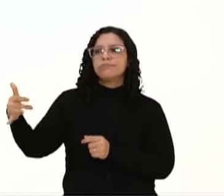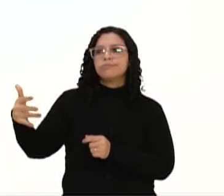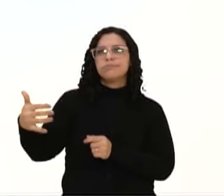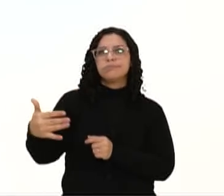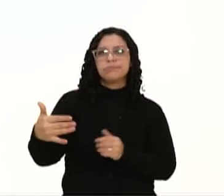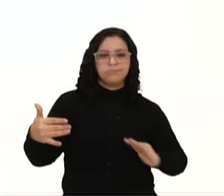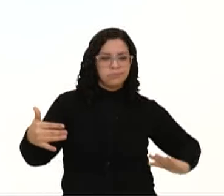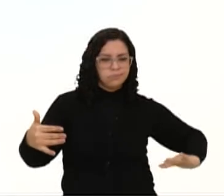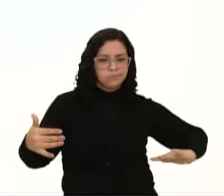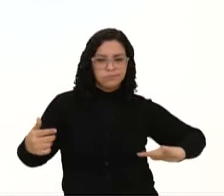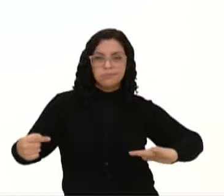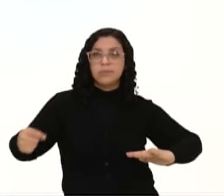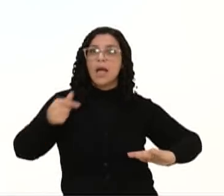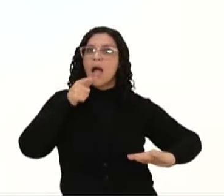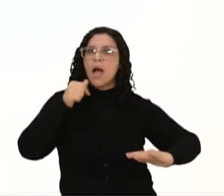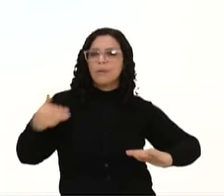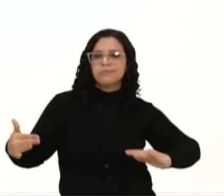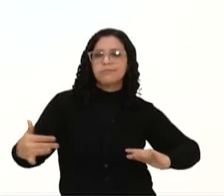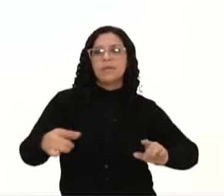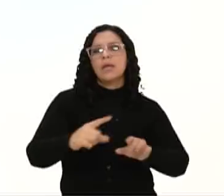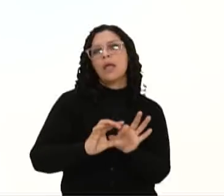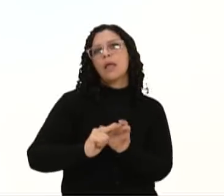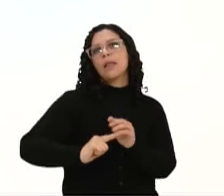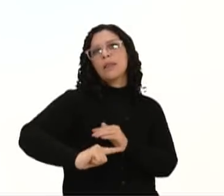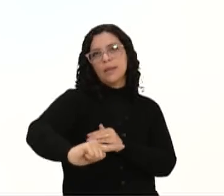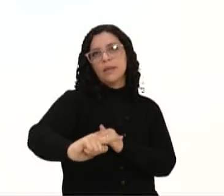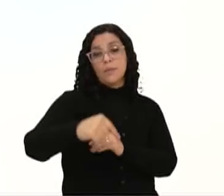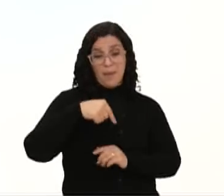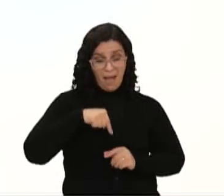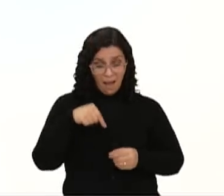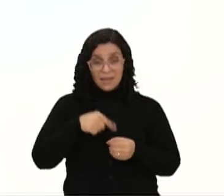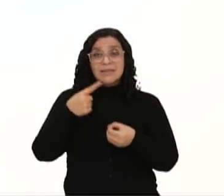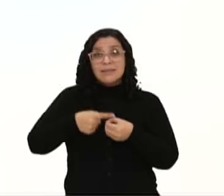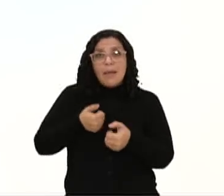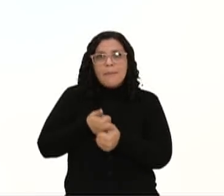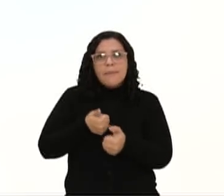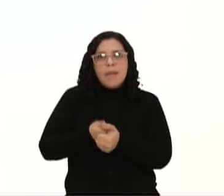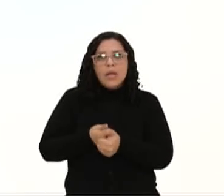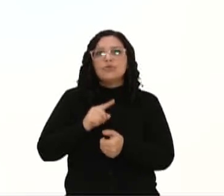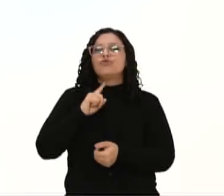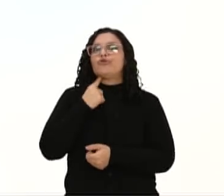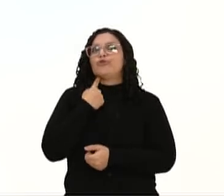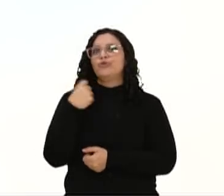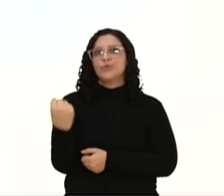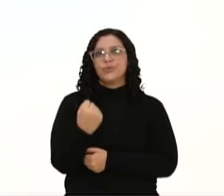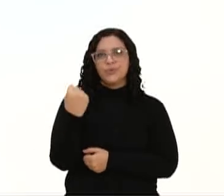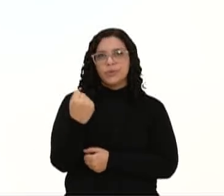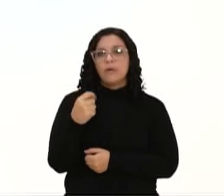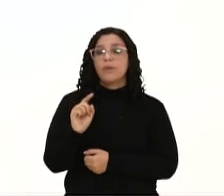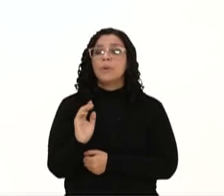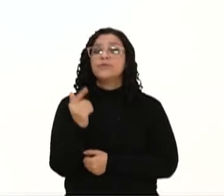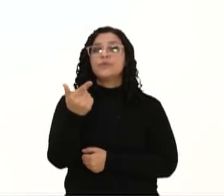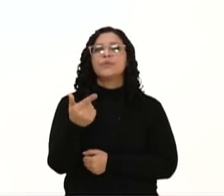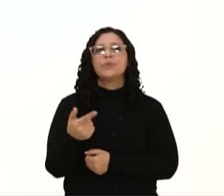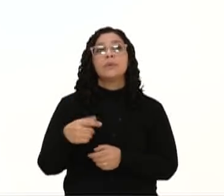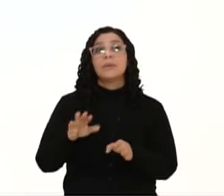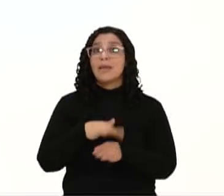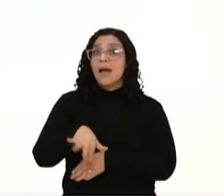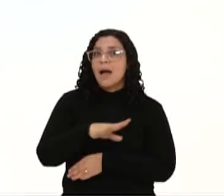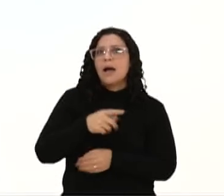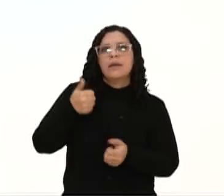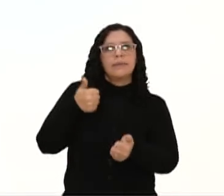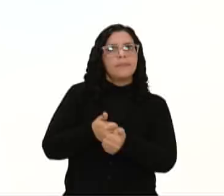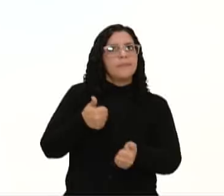água de outros afluentes e acaba ali a própria água se autolimpando, vamos dizer assim, né? Mas nas áreas onde